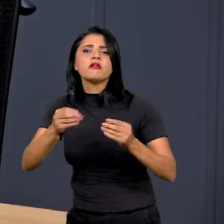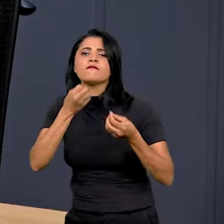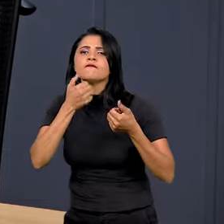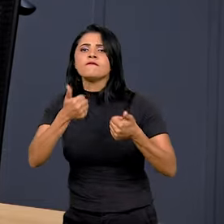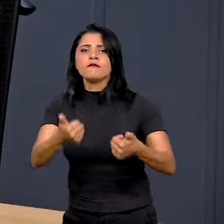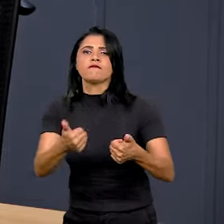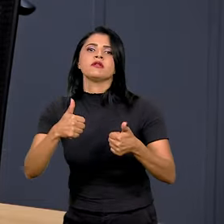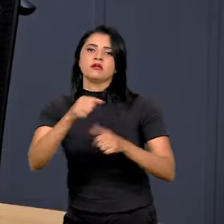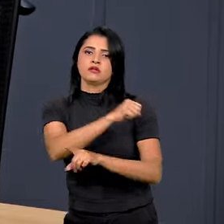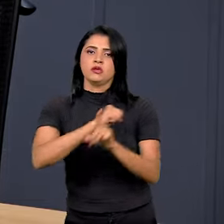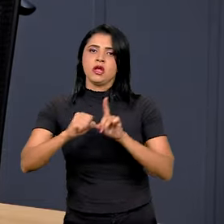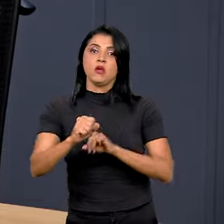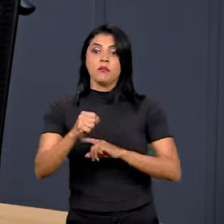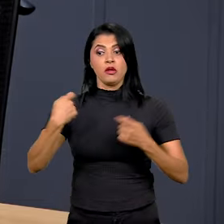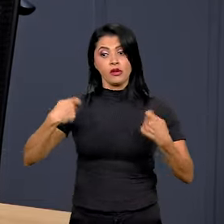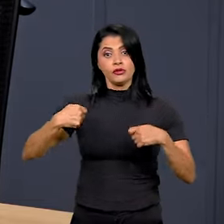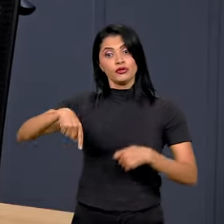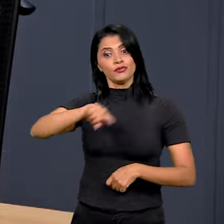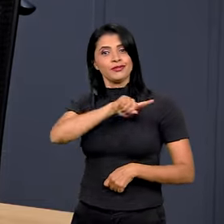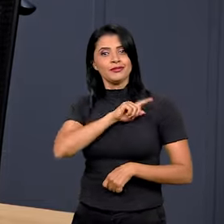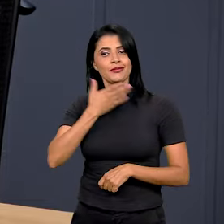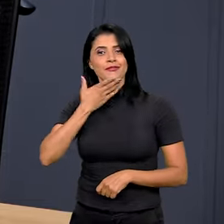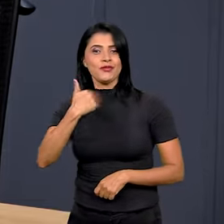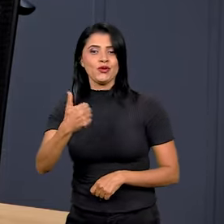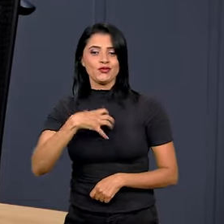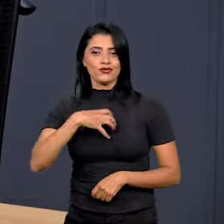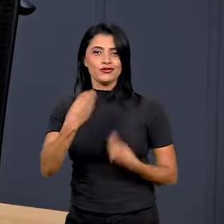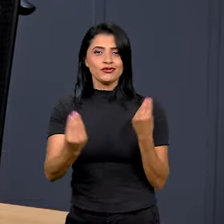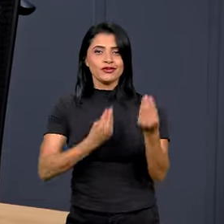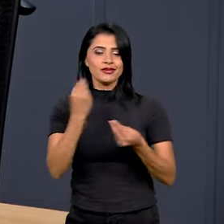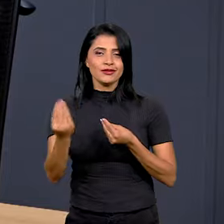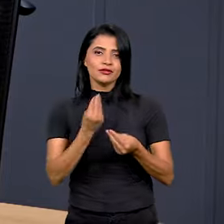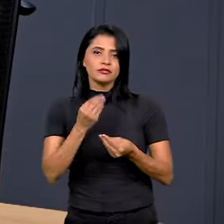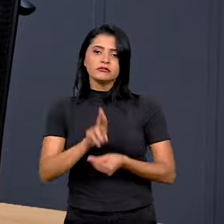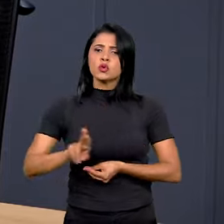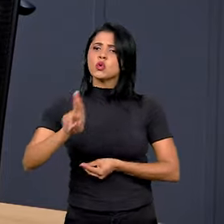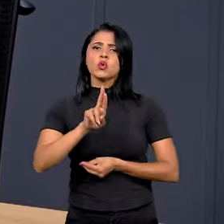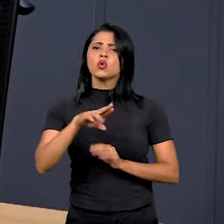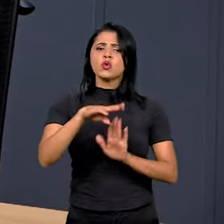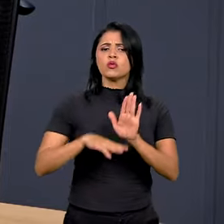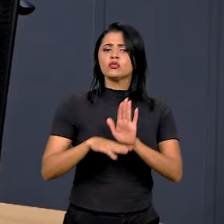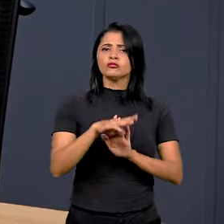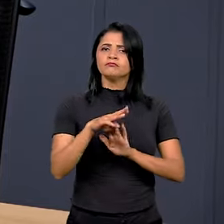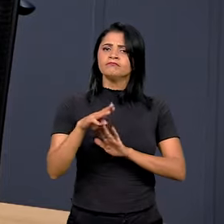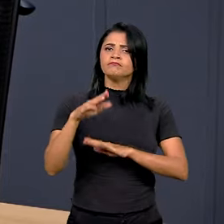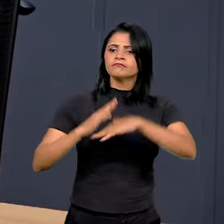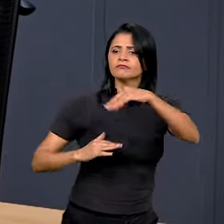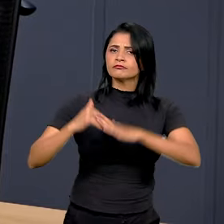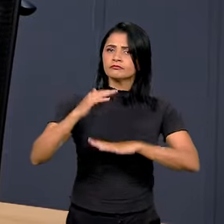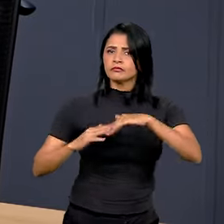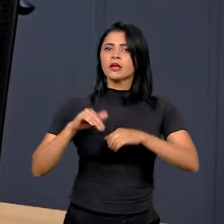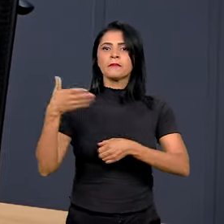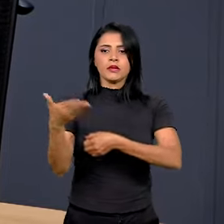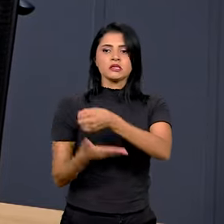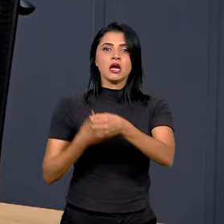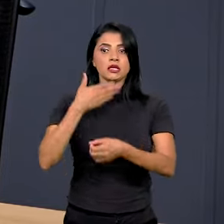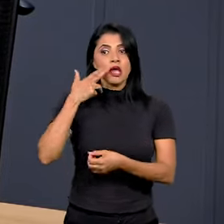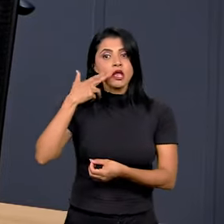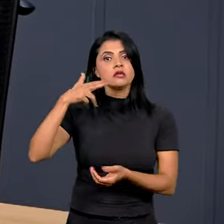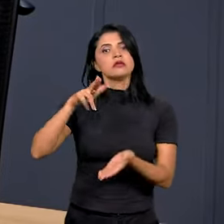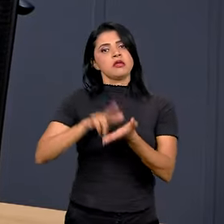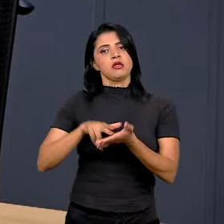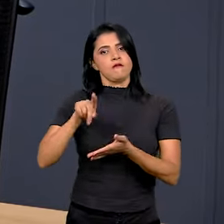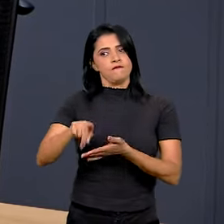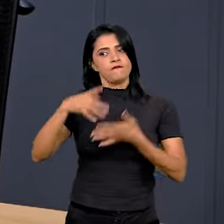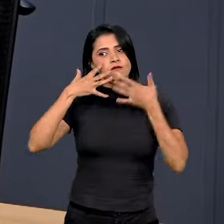precisa melhorar o nosso monitoramento melhorar a nossa forma de est aplicando esses programas sempre baseado em evidências é